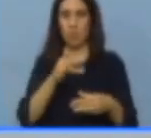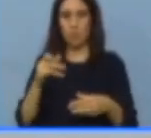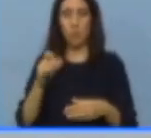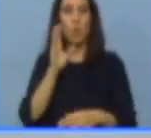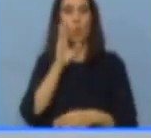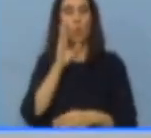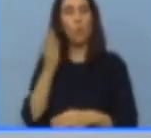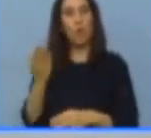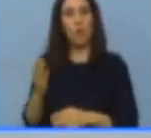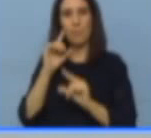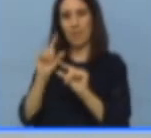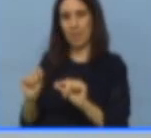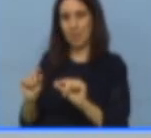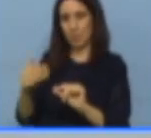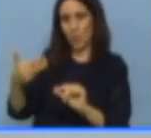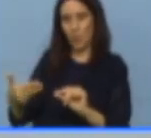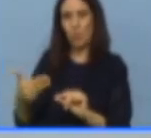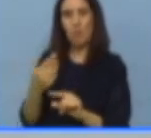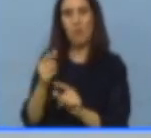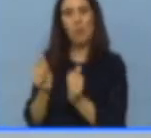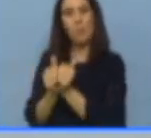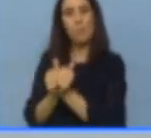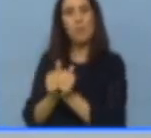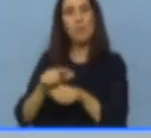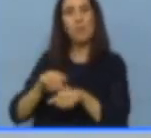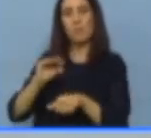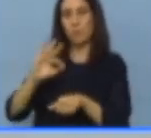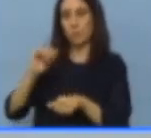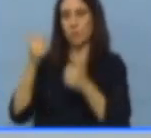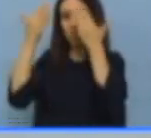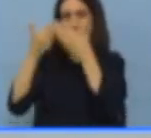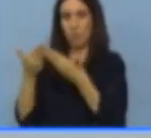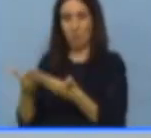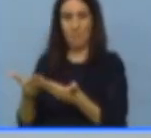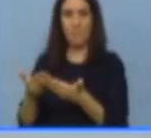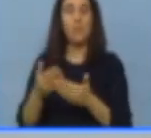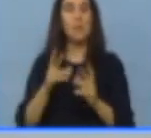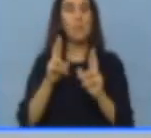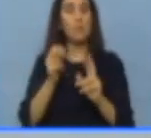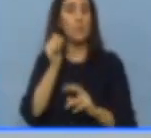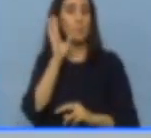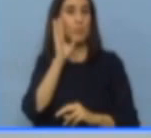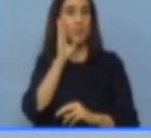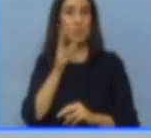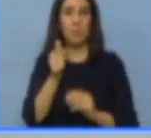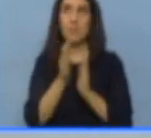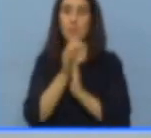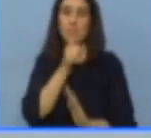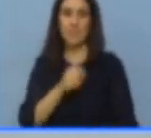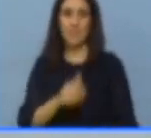logo, siga-nos também na rádio, na Antena 1, onde fazemos companhia pelas 22h45. Votos de boa tarde, até amanhã, se Deus quiser.